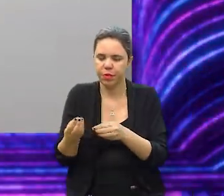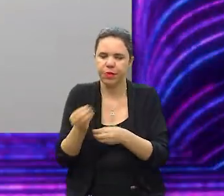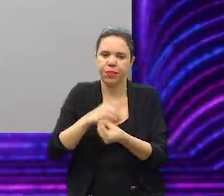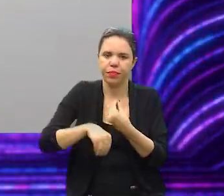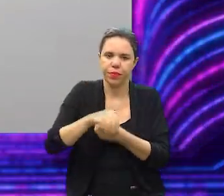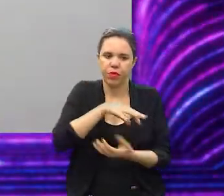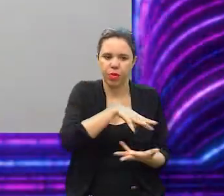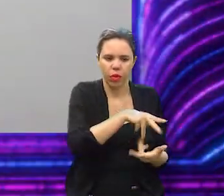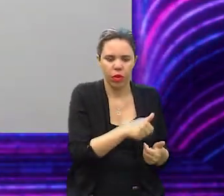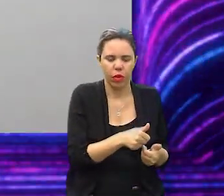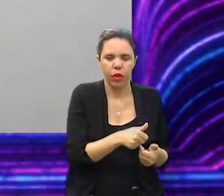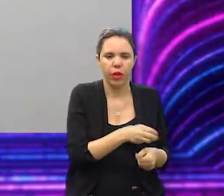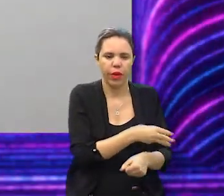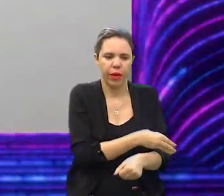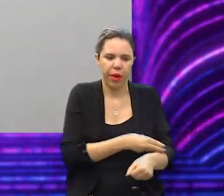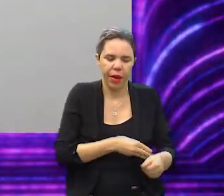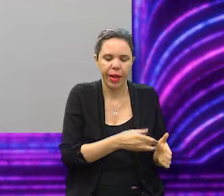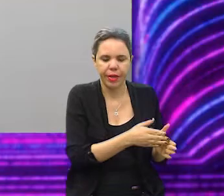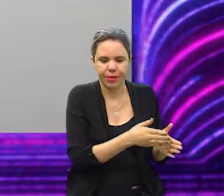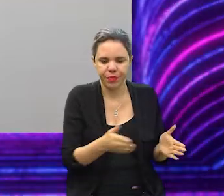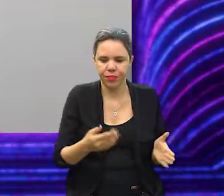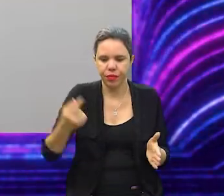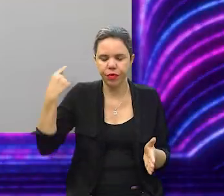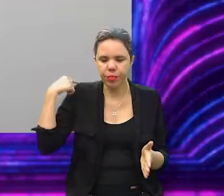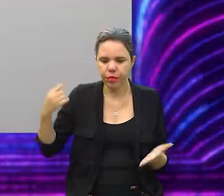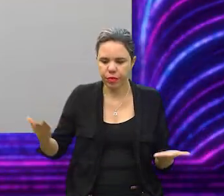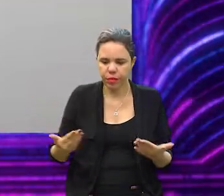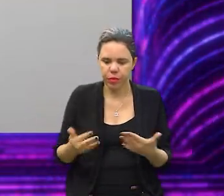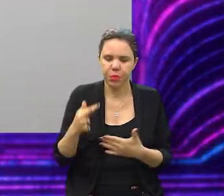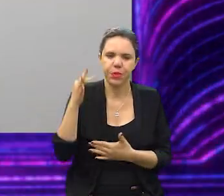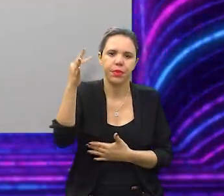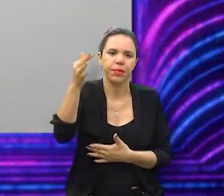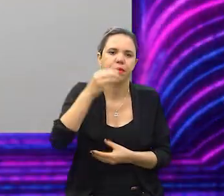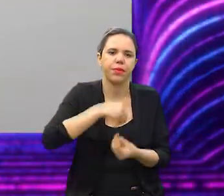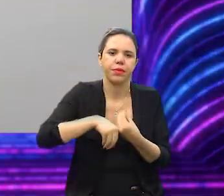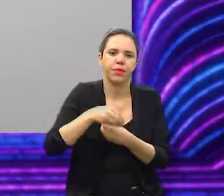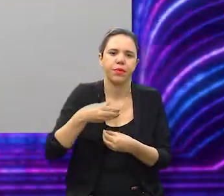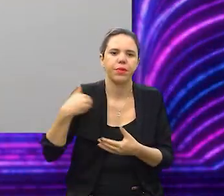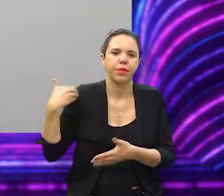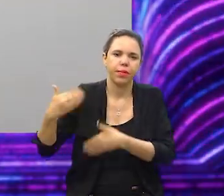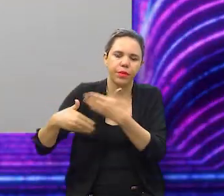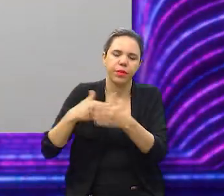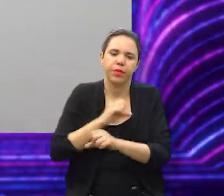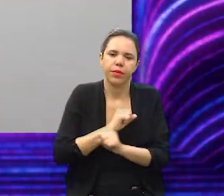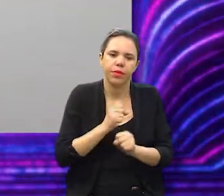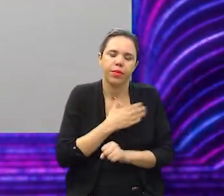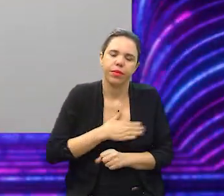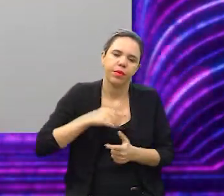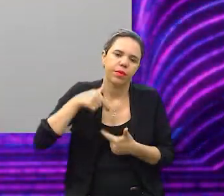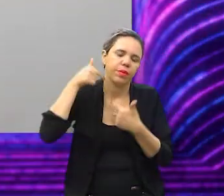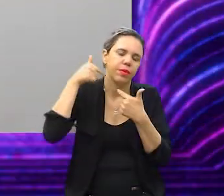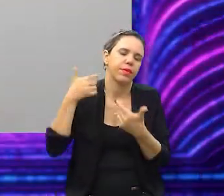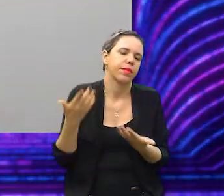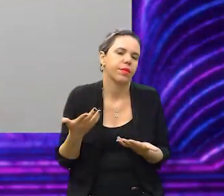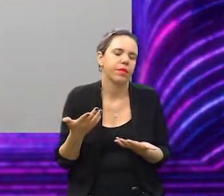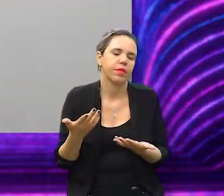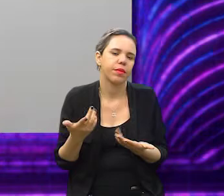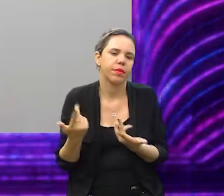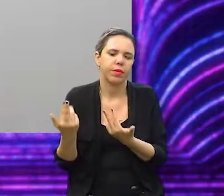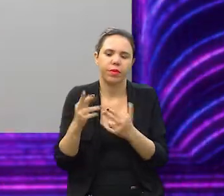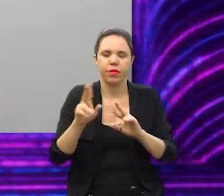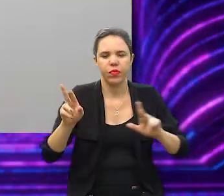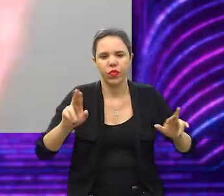mundo medieval quanto no mundo do presente, do futuro. É um personagem adorado. Aí ele não é tão... com os demais